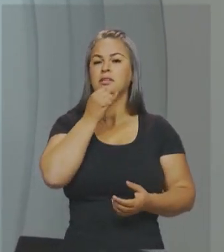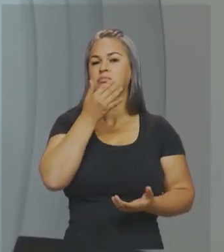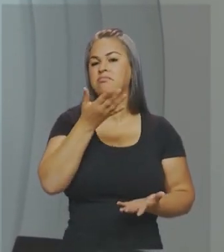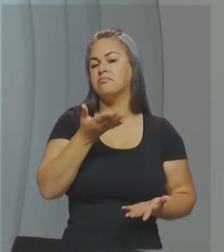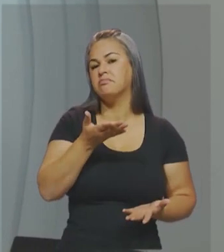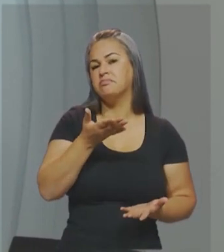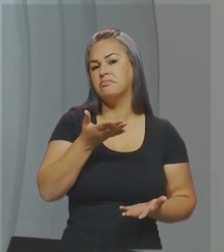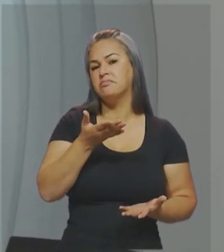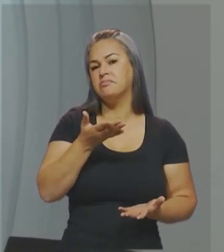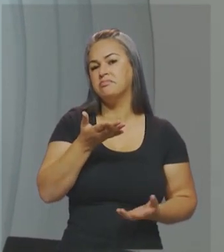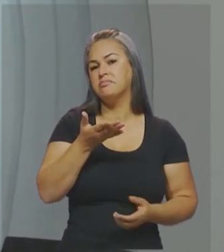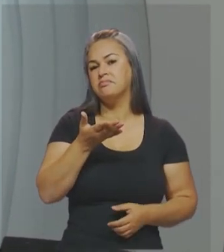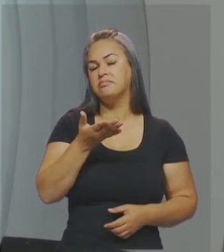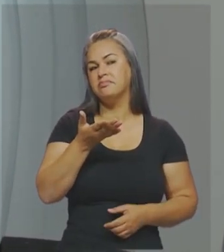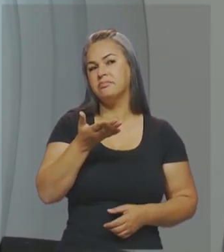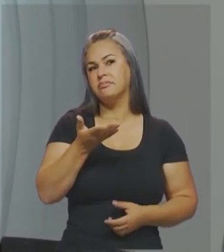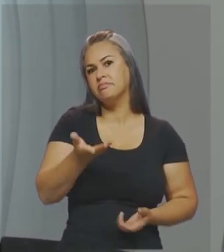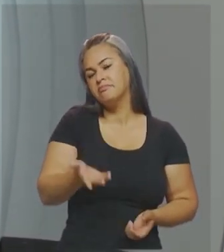se eu falar assim,